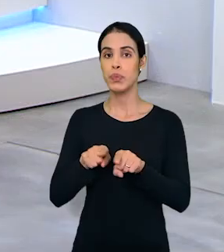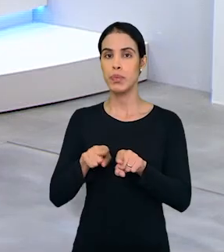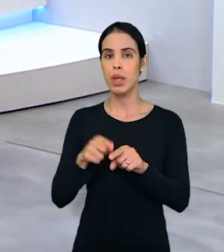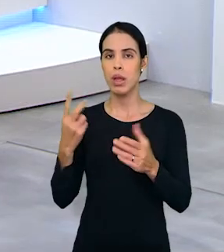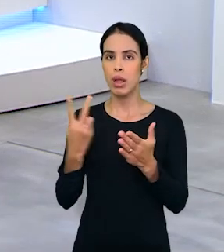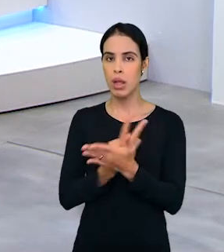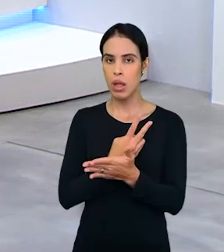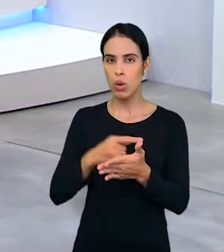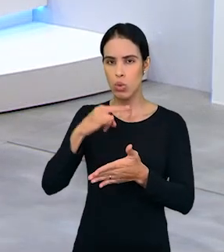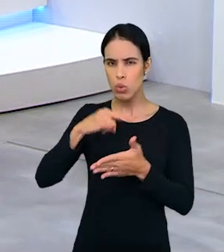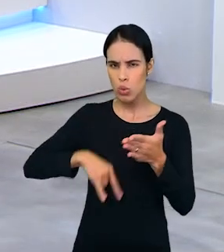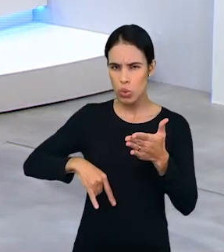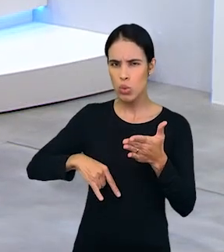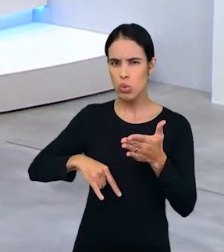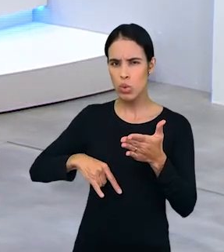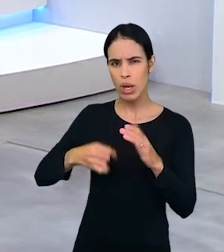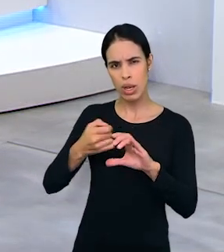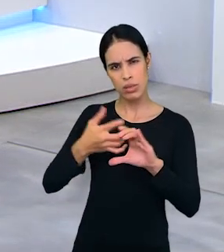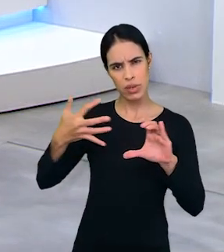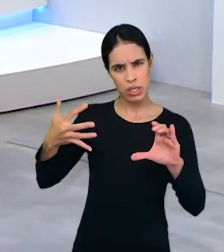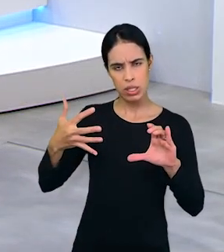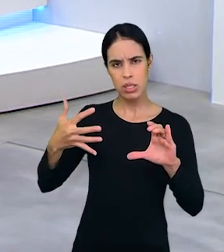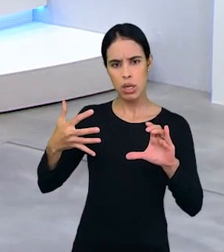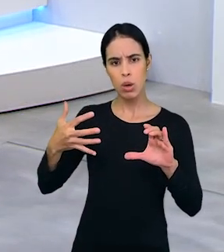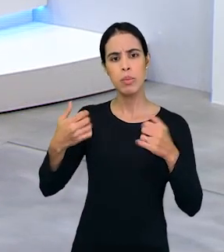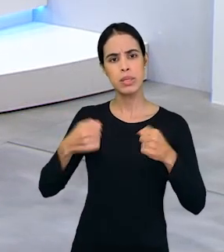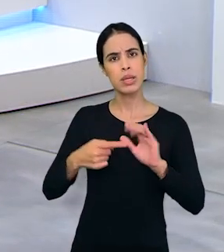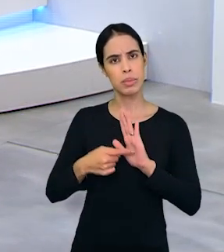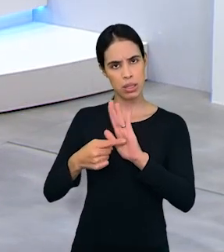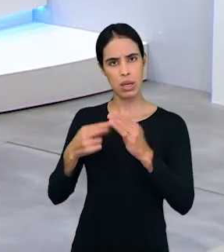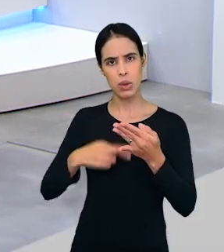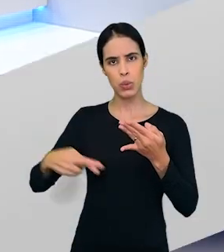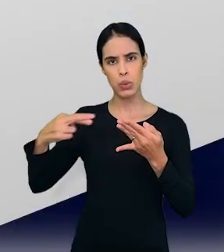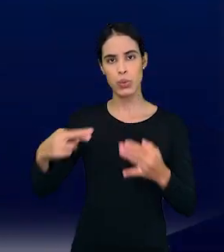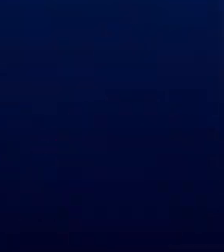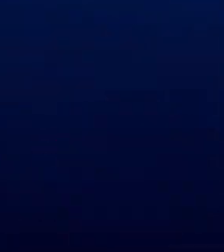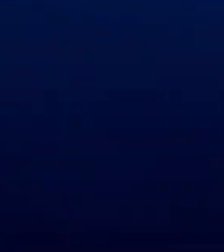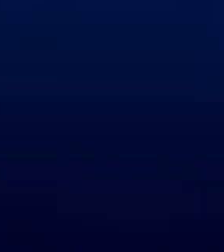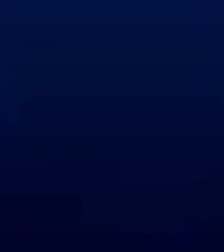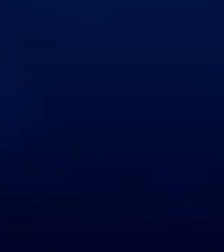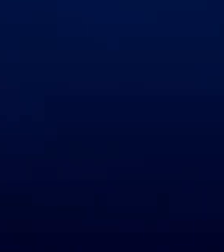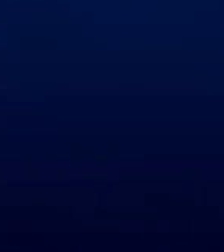na classificação de documento no PJE não invalida a apresentação de recurso.